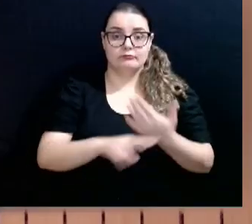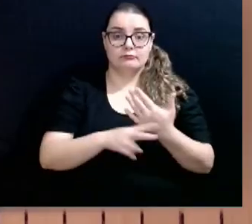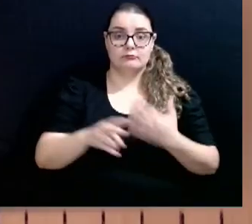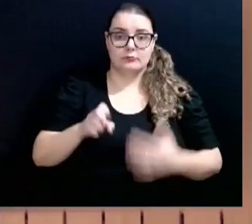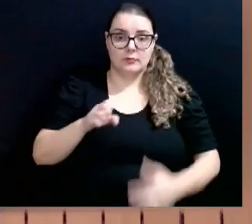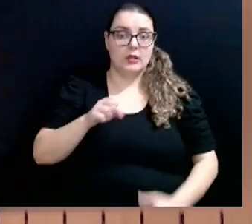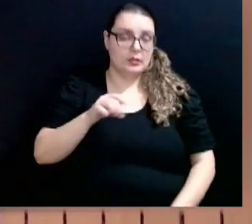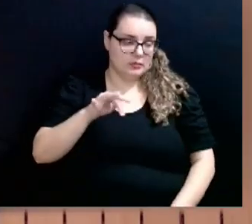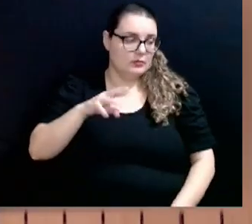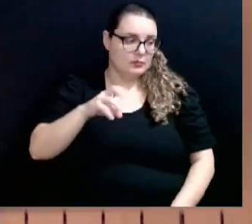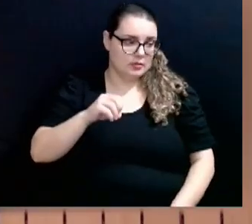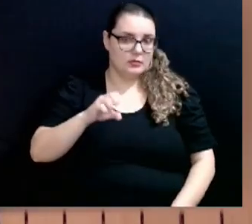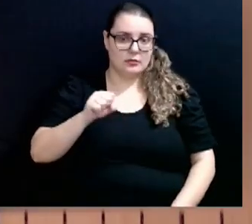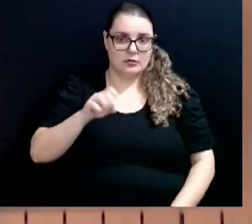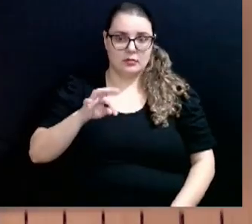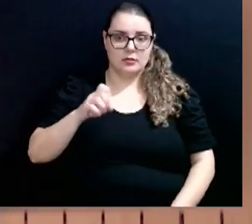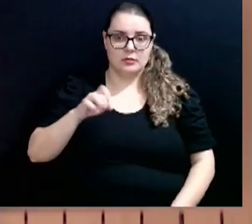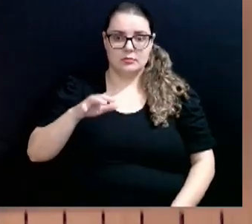estufa,